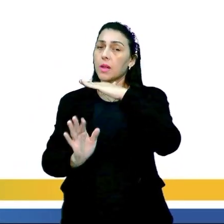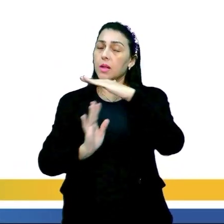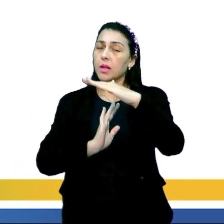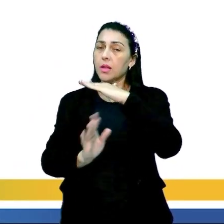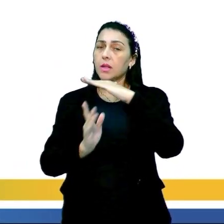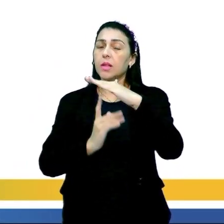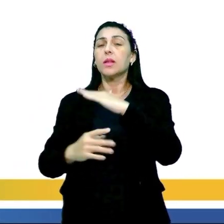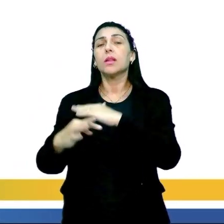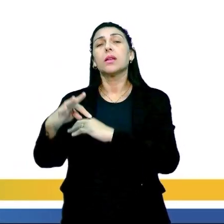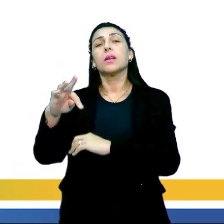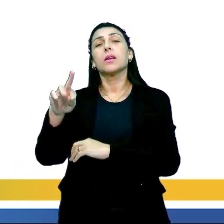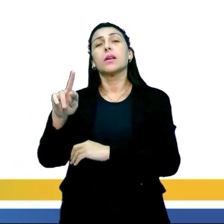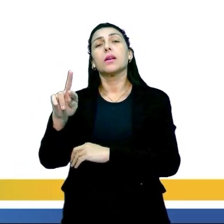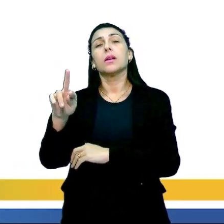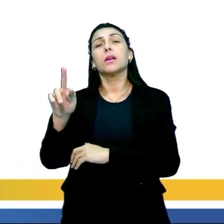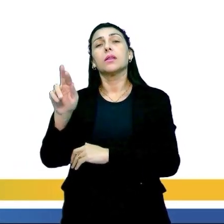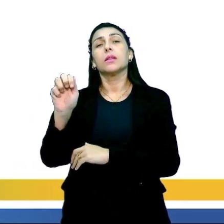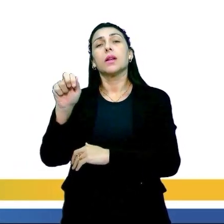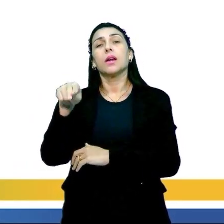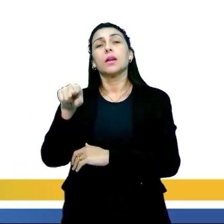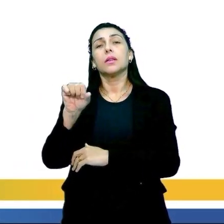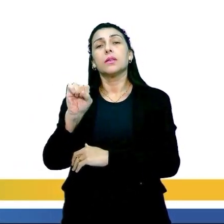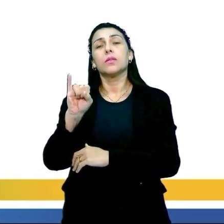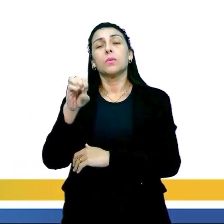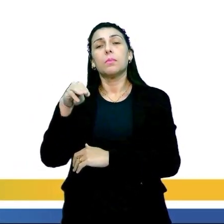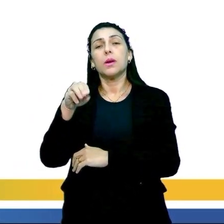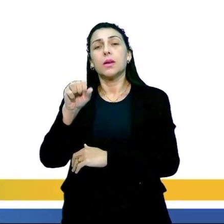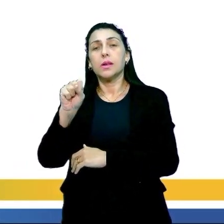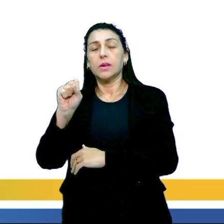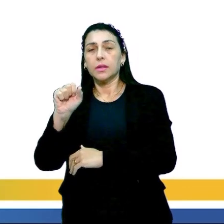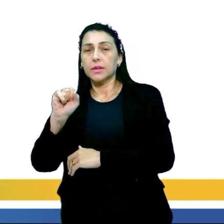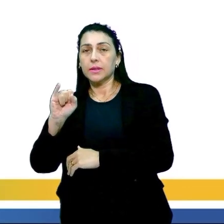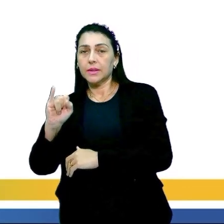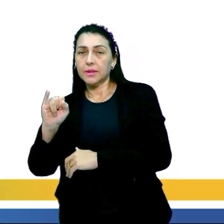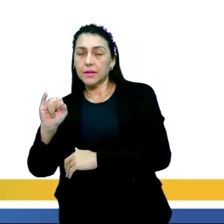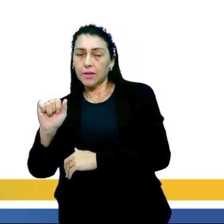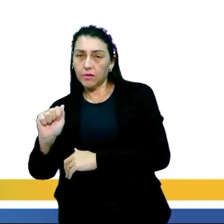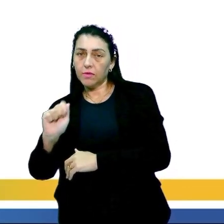chama de transumância, que nós vamos falar mais à frente, certo?